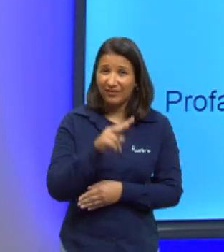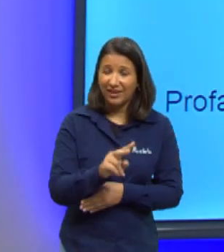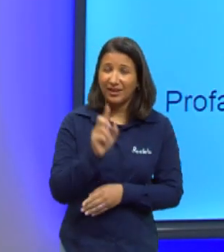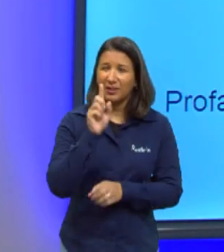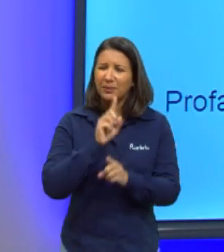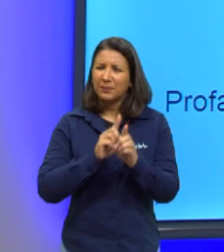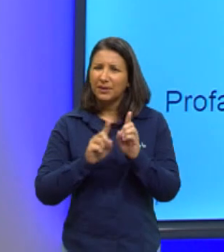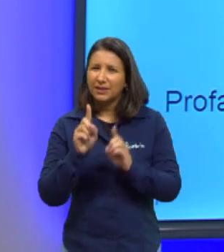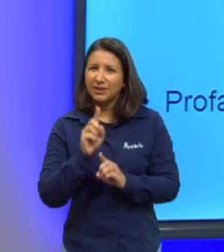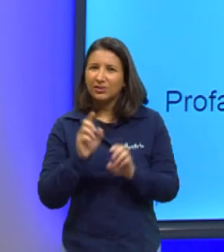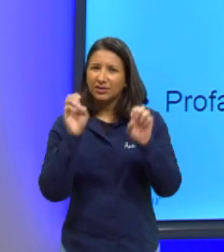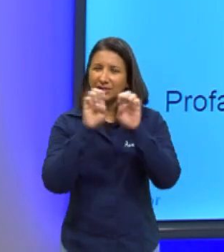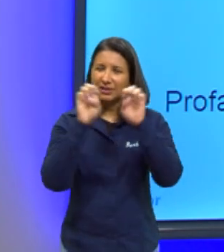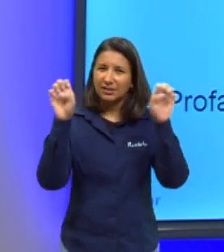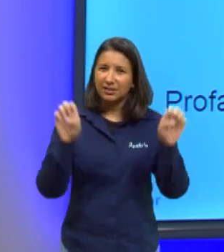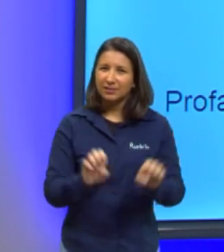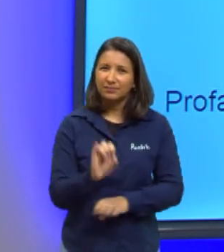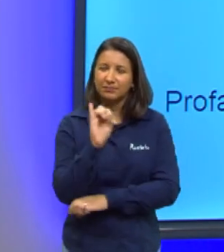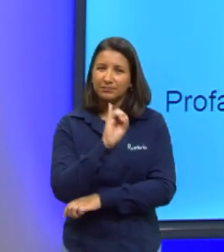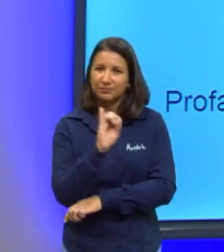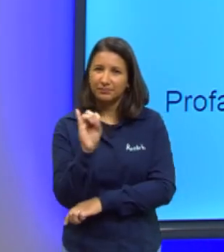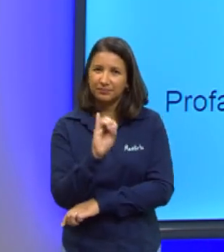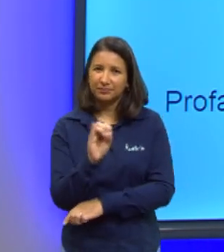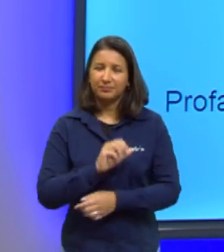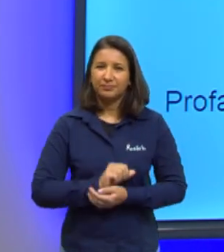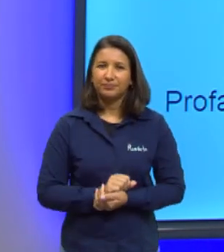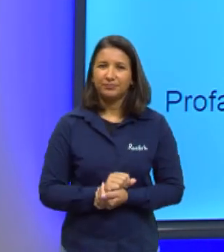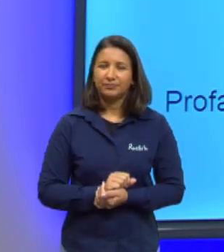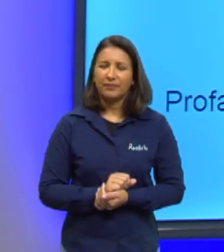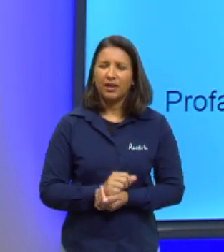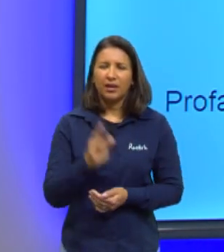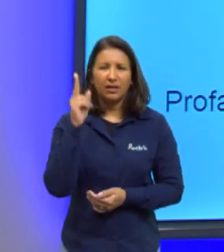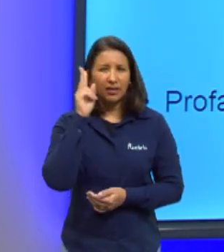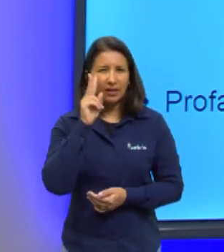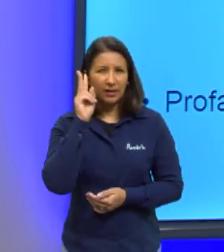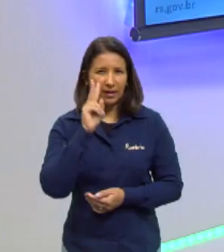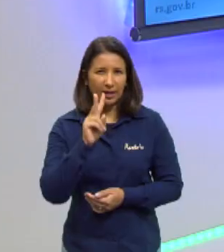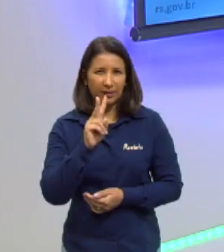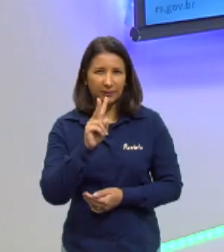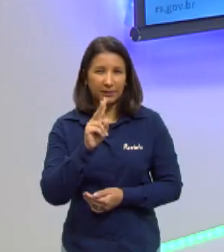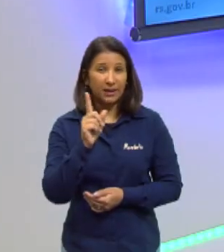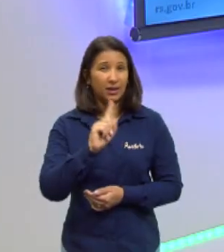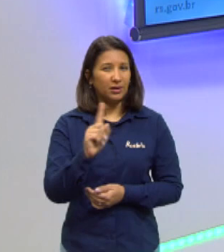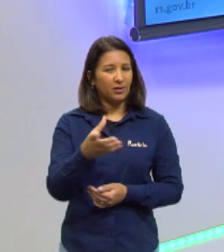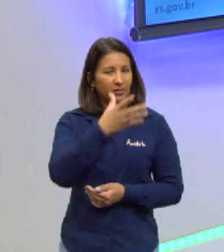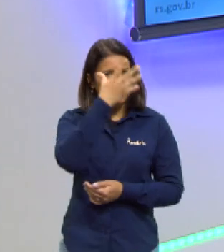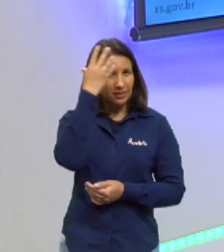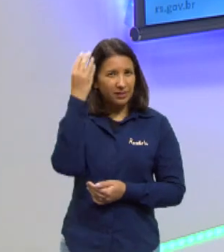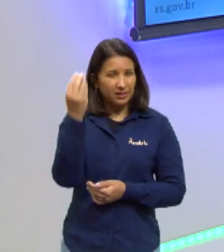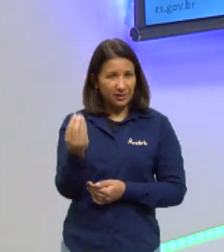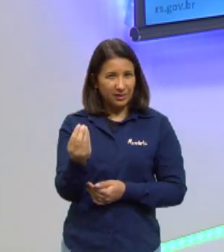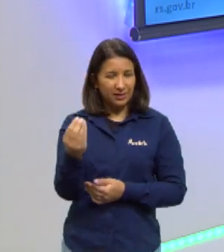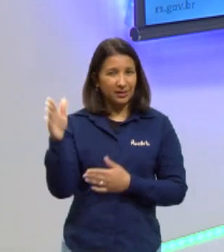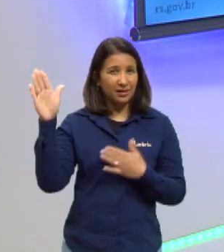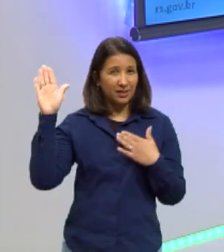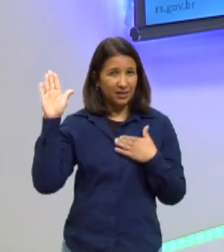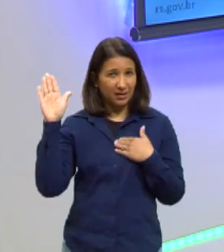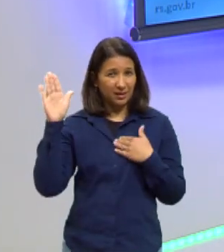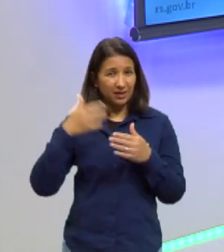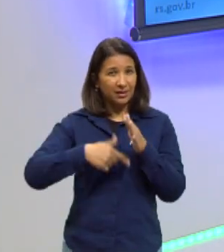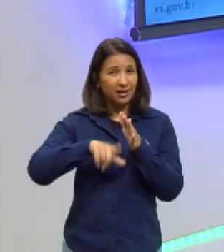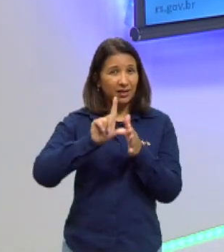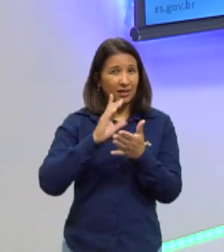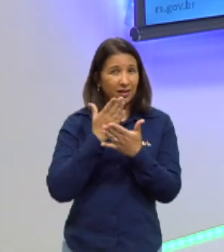sobre equações irracionais. Só para lembrar, eu não esqueci da minha promessa da aula